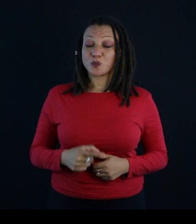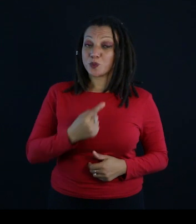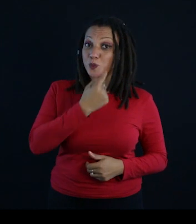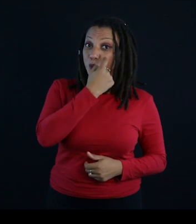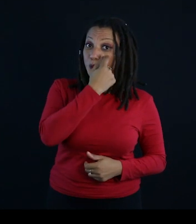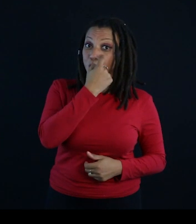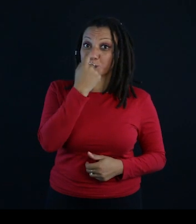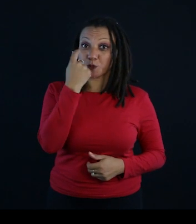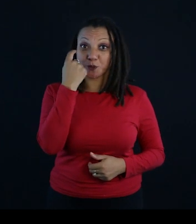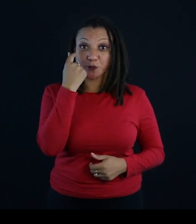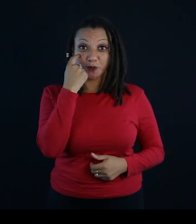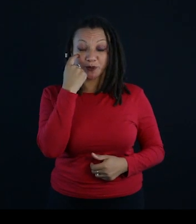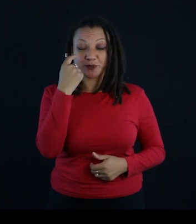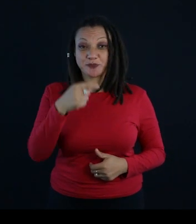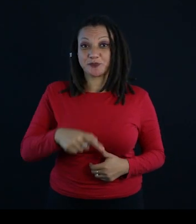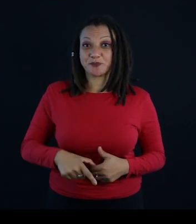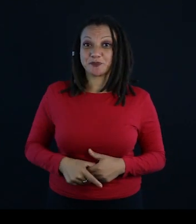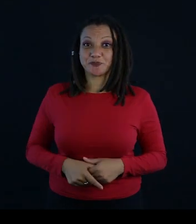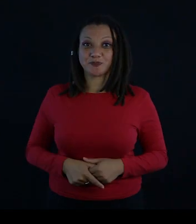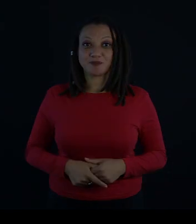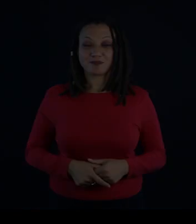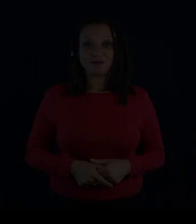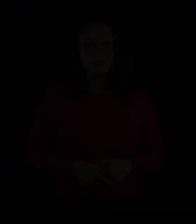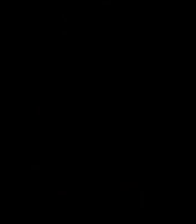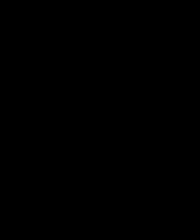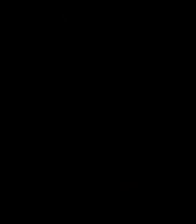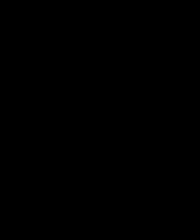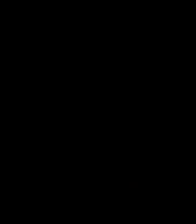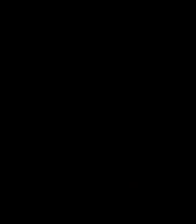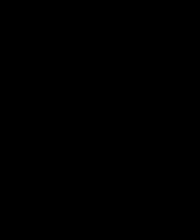O olho.